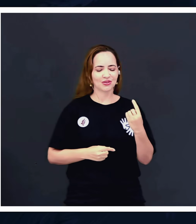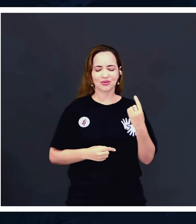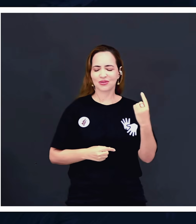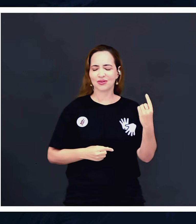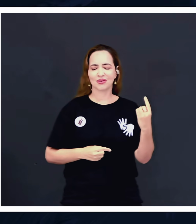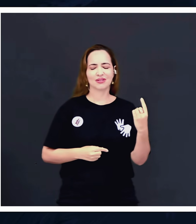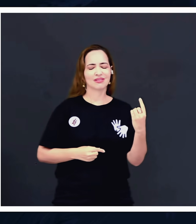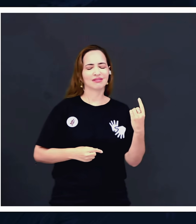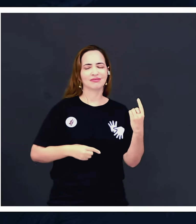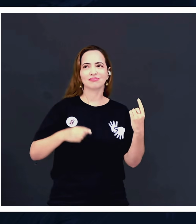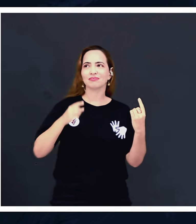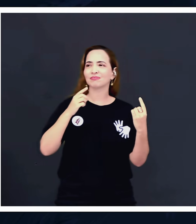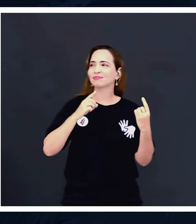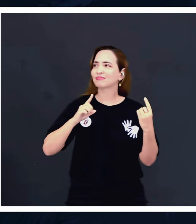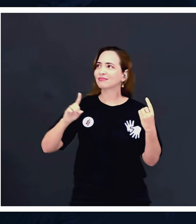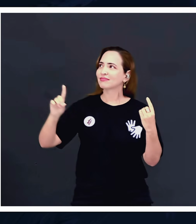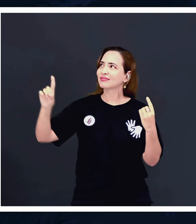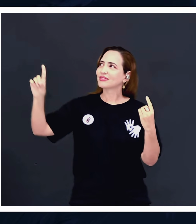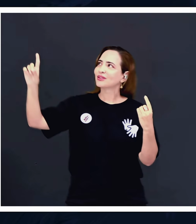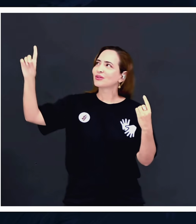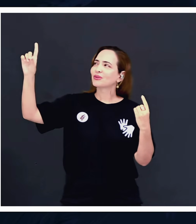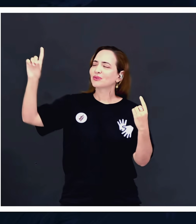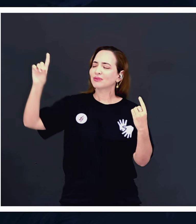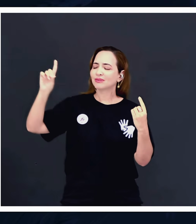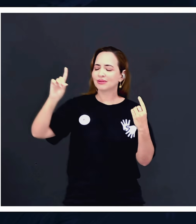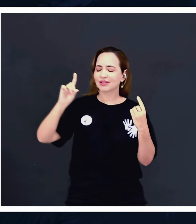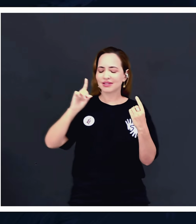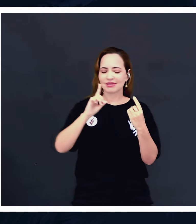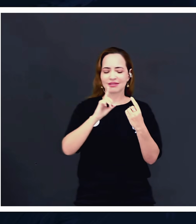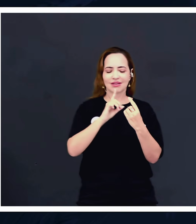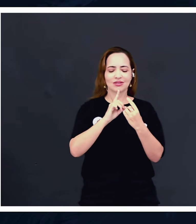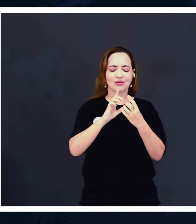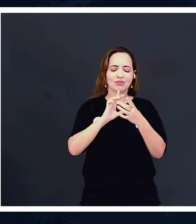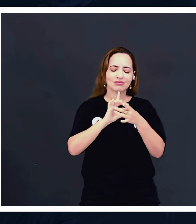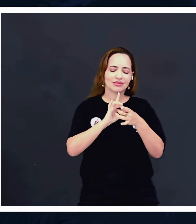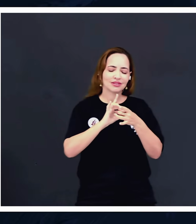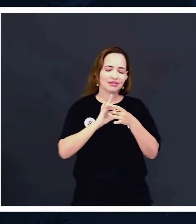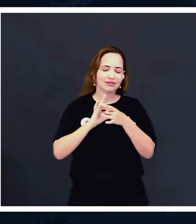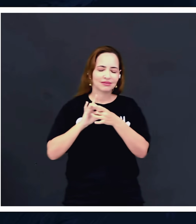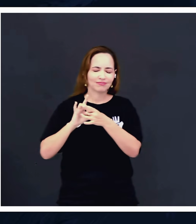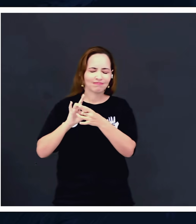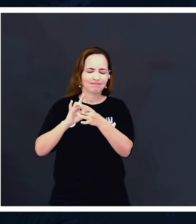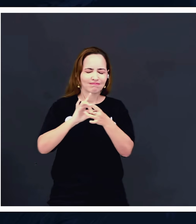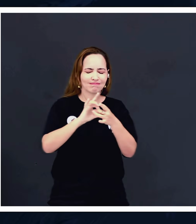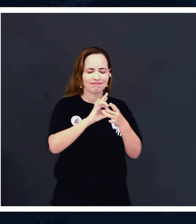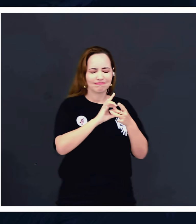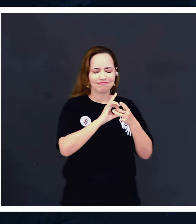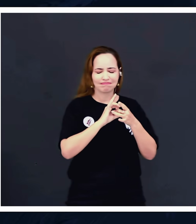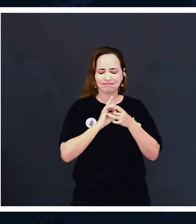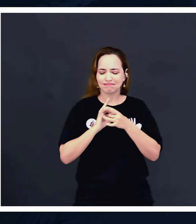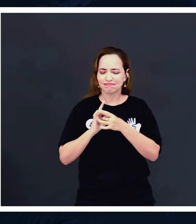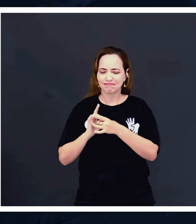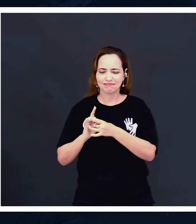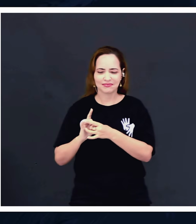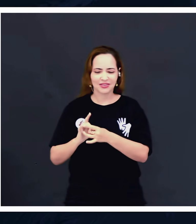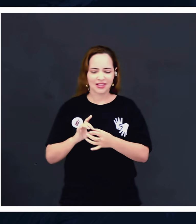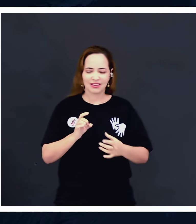Não estou sozinho, tu estás comigo.